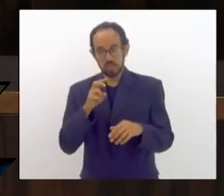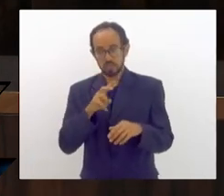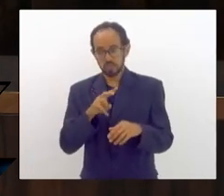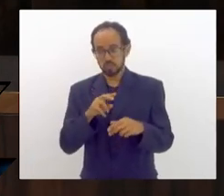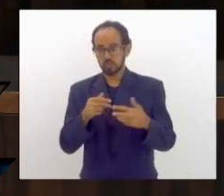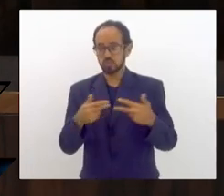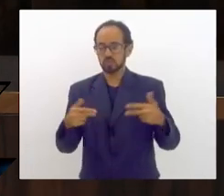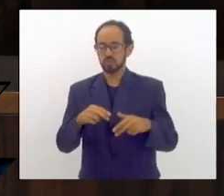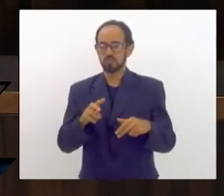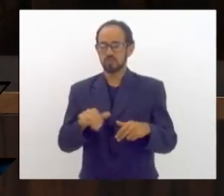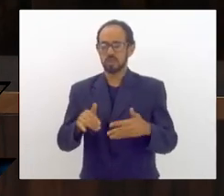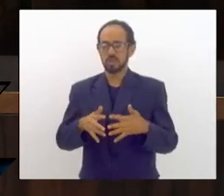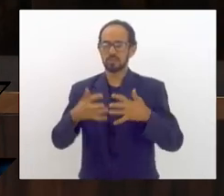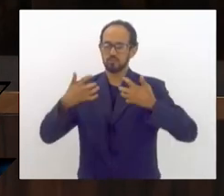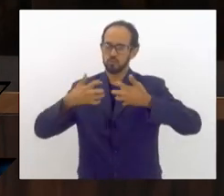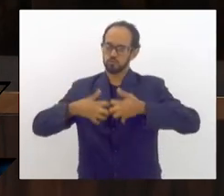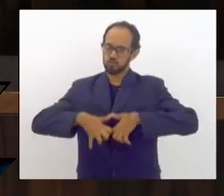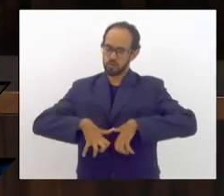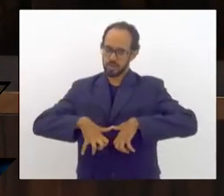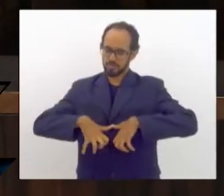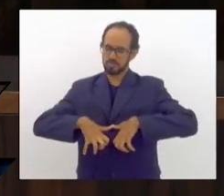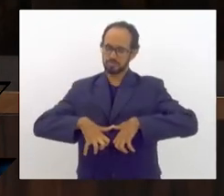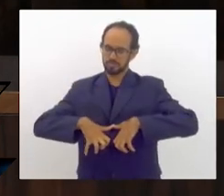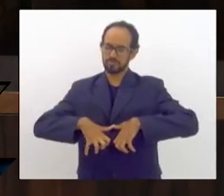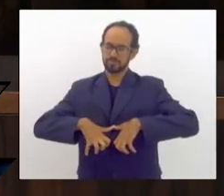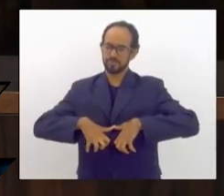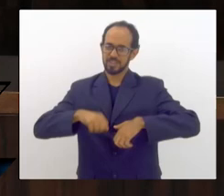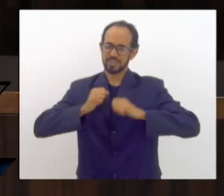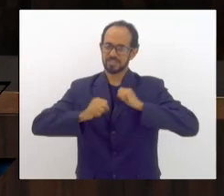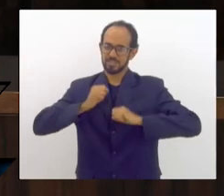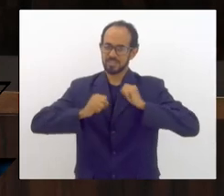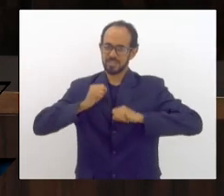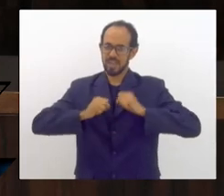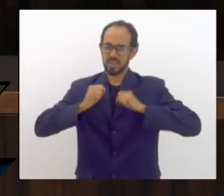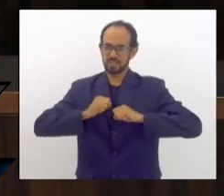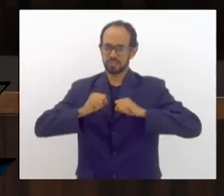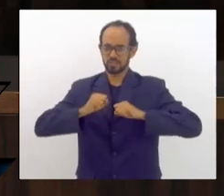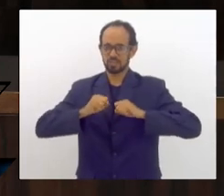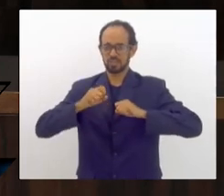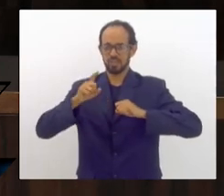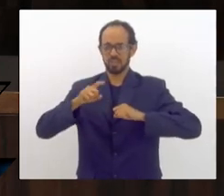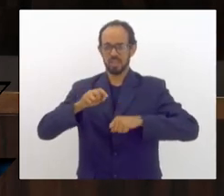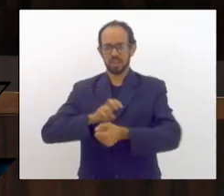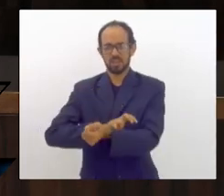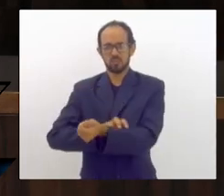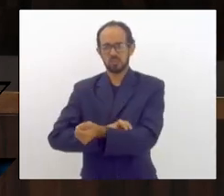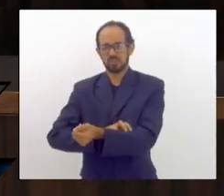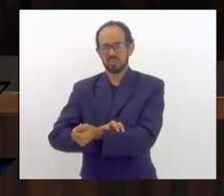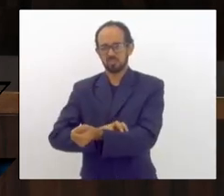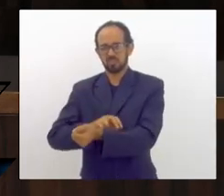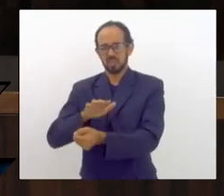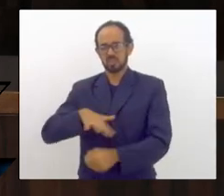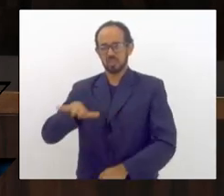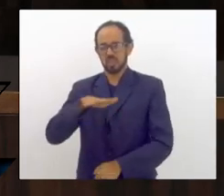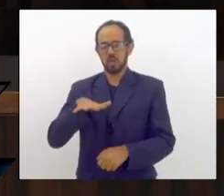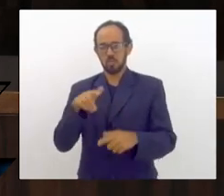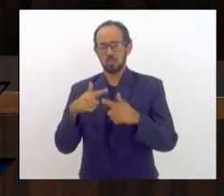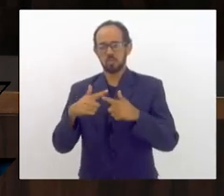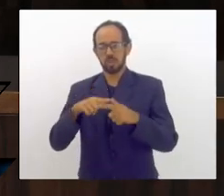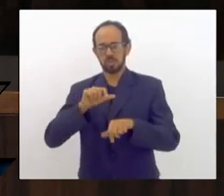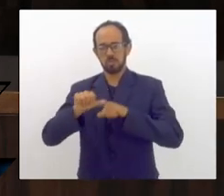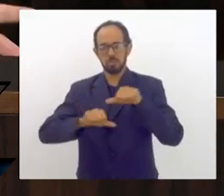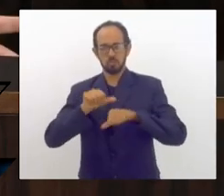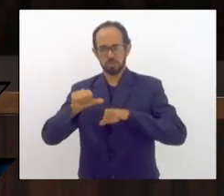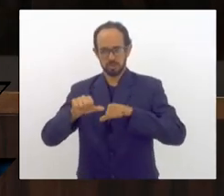se encaixar, as engrenagens vão se encaixar. Ansiedade, né, o nervosismo está geral, porque realmente é uma mudança muito grande, né?